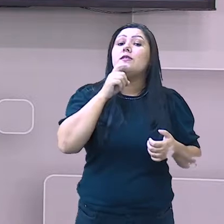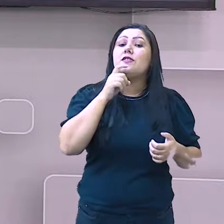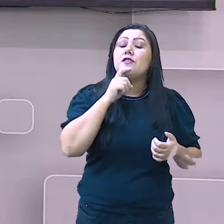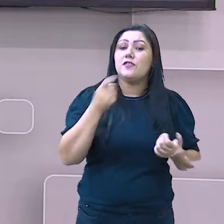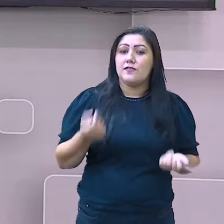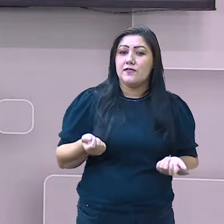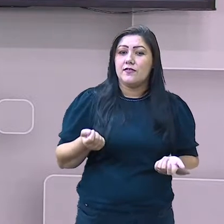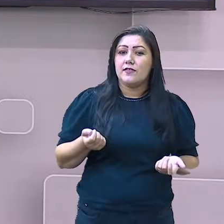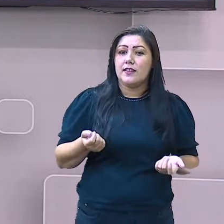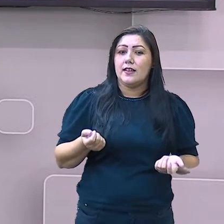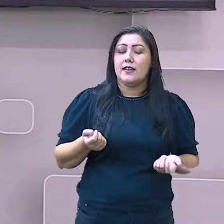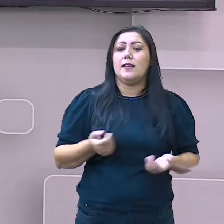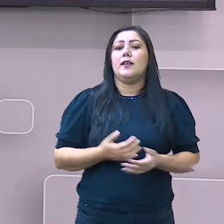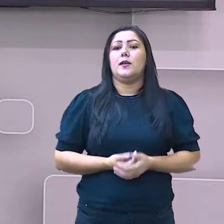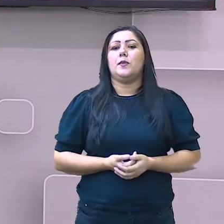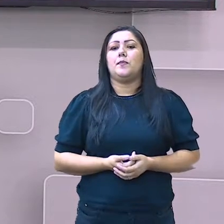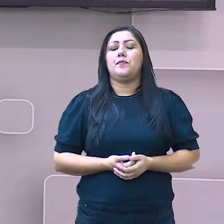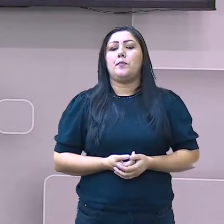de